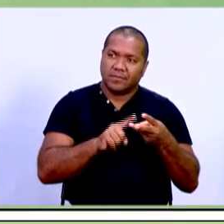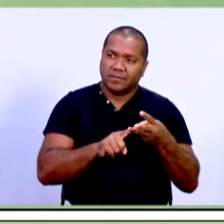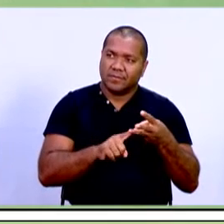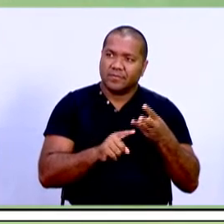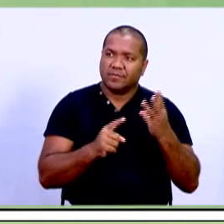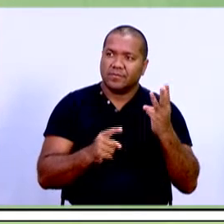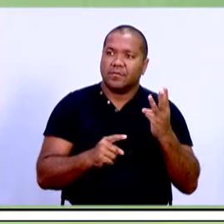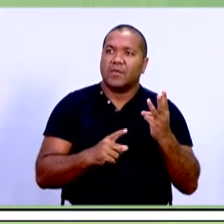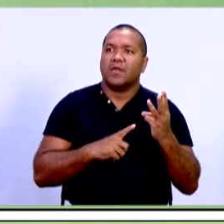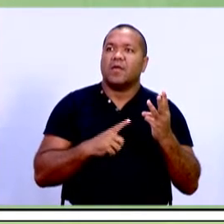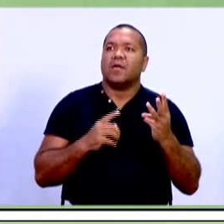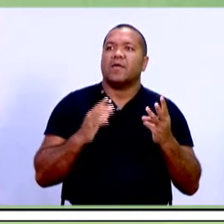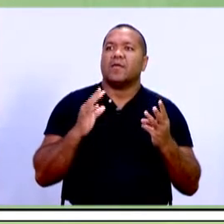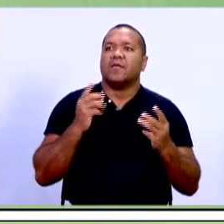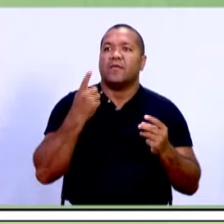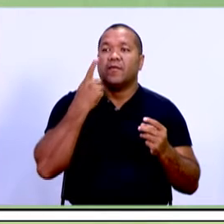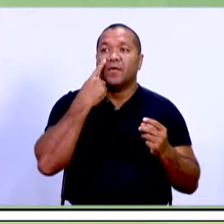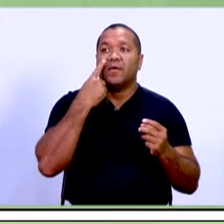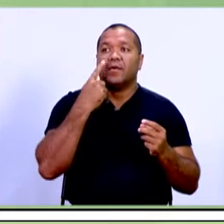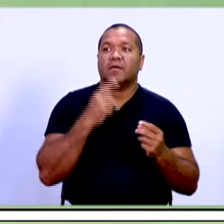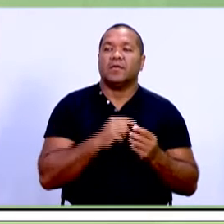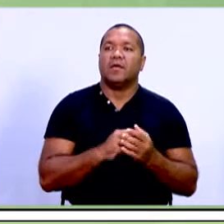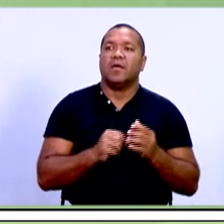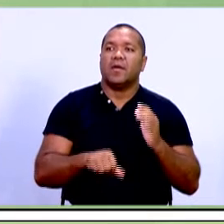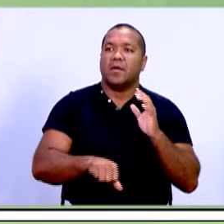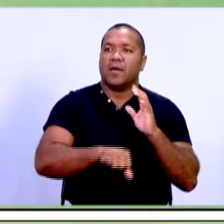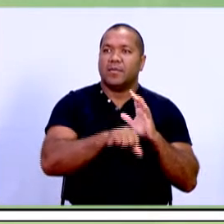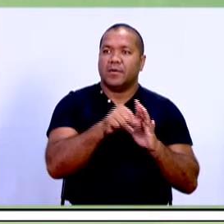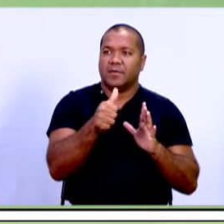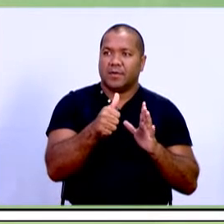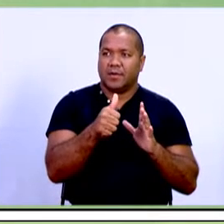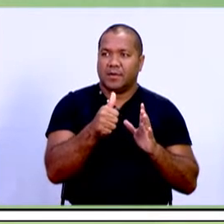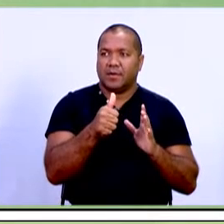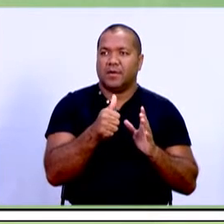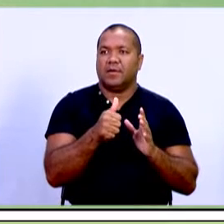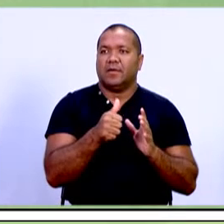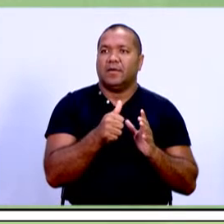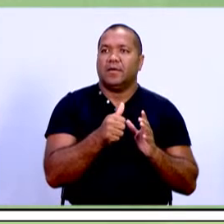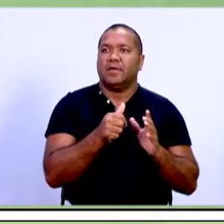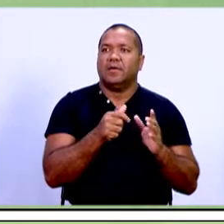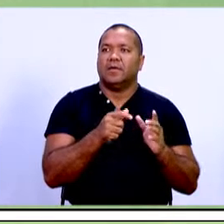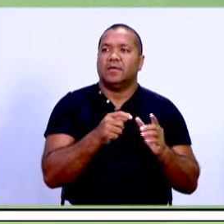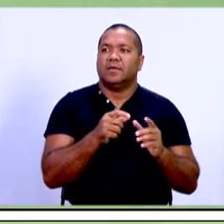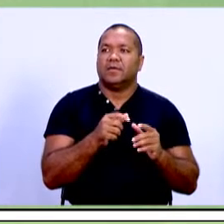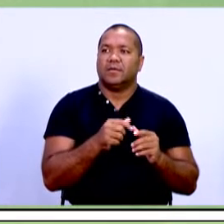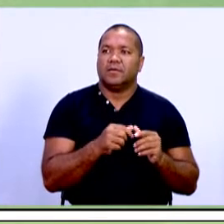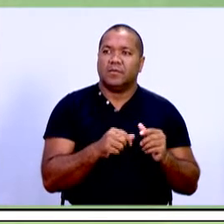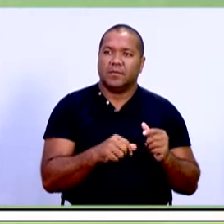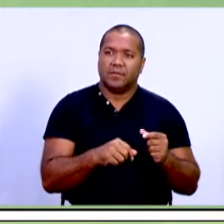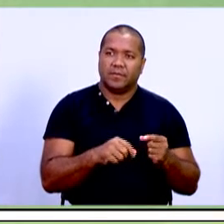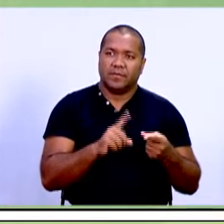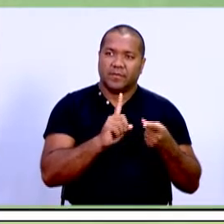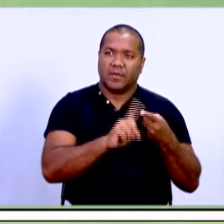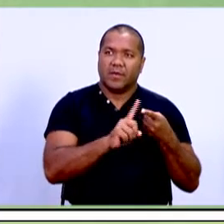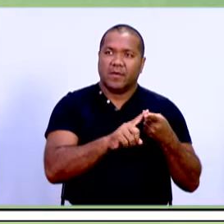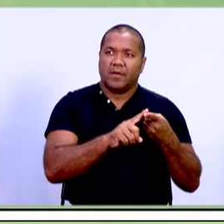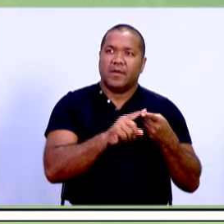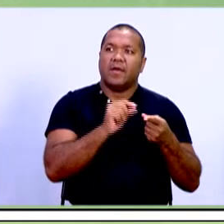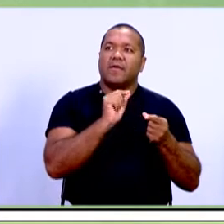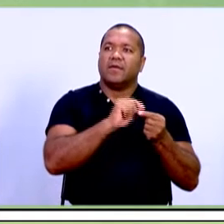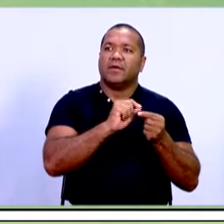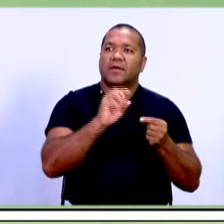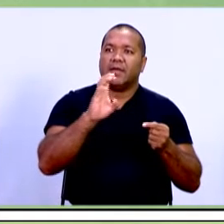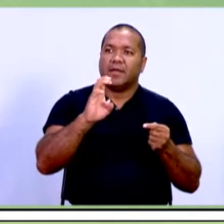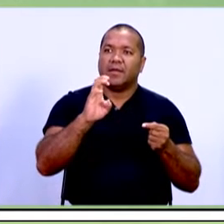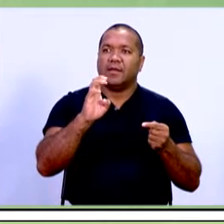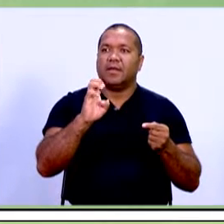vocês entenderem. Então a primeira fase é a fase que nós chamamos de